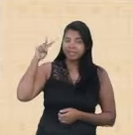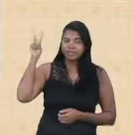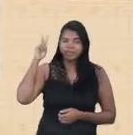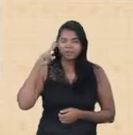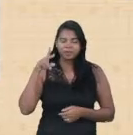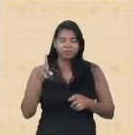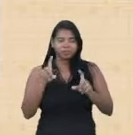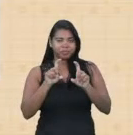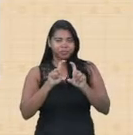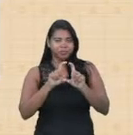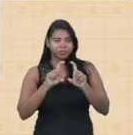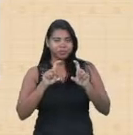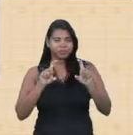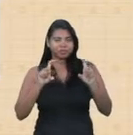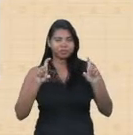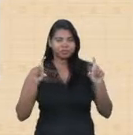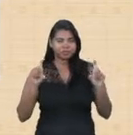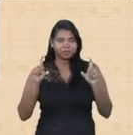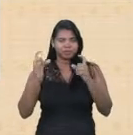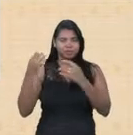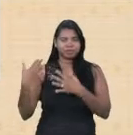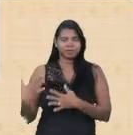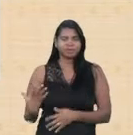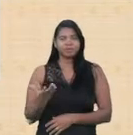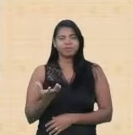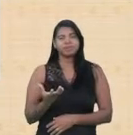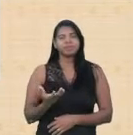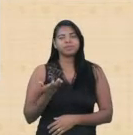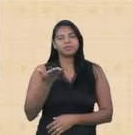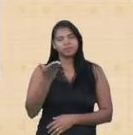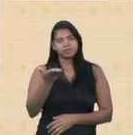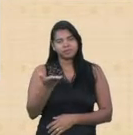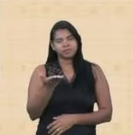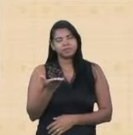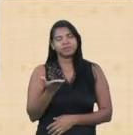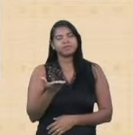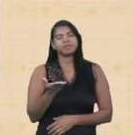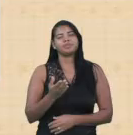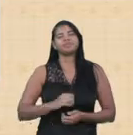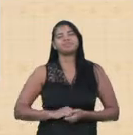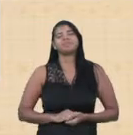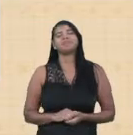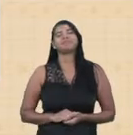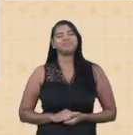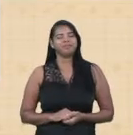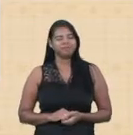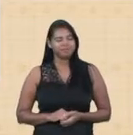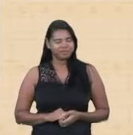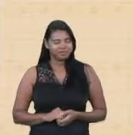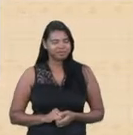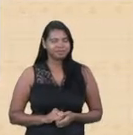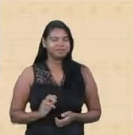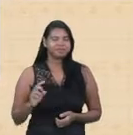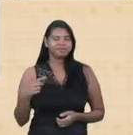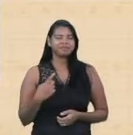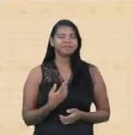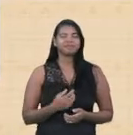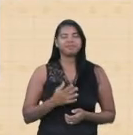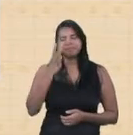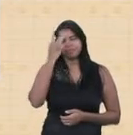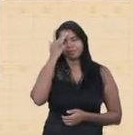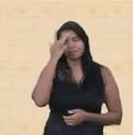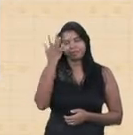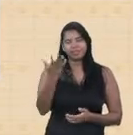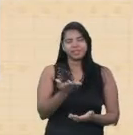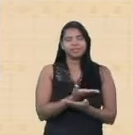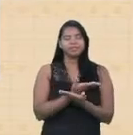frase, é só você dizer, quero você beijar, Severino. Eita, nós! Fica fácil de você